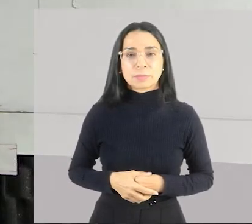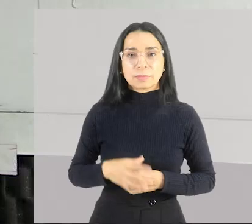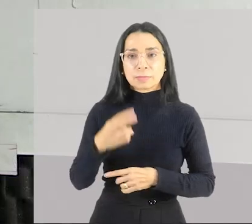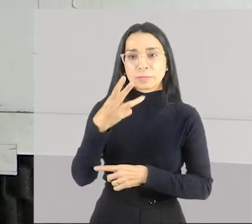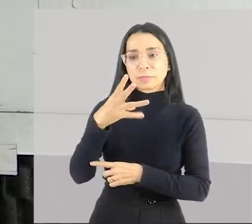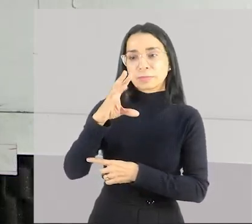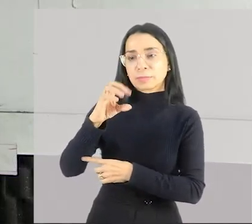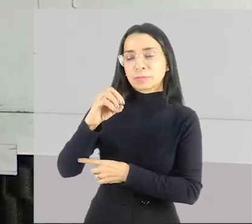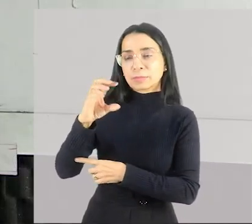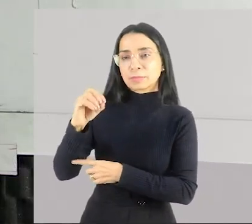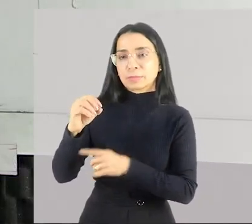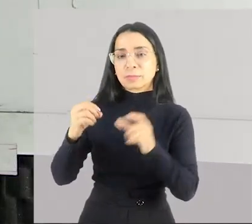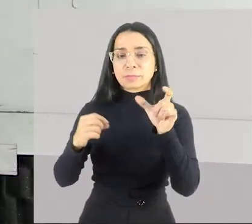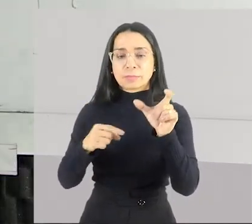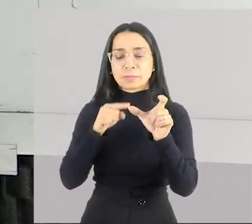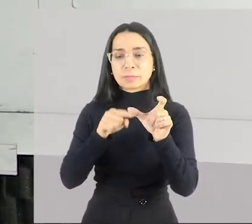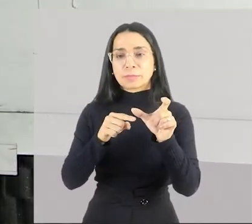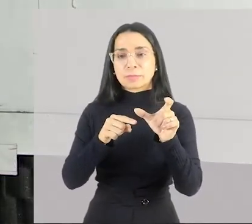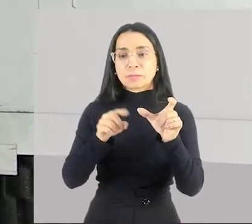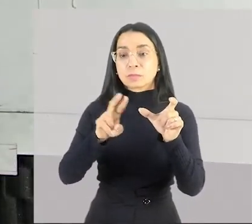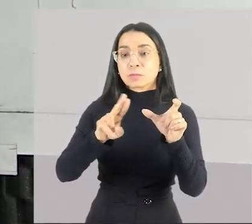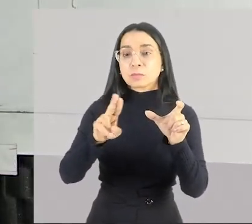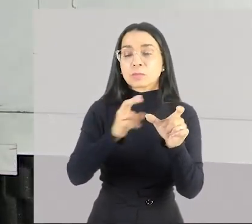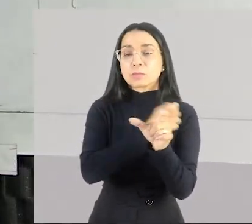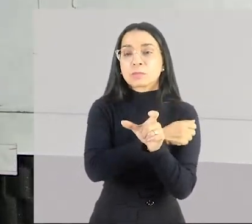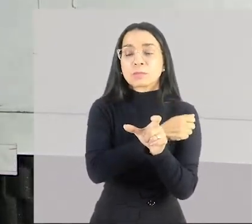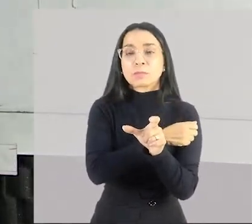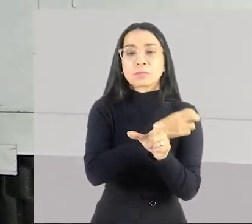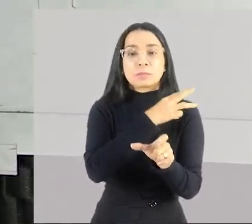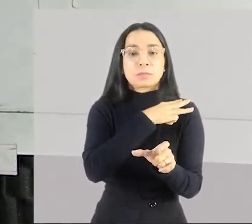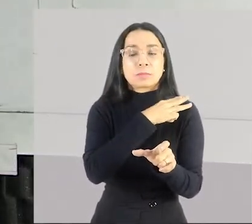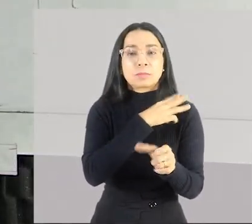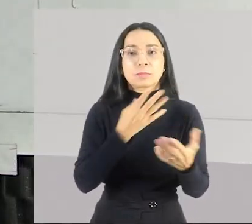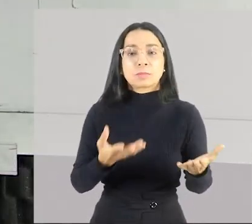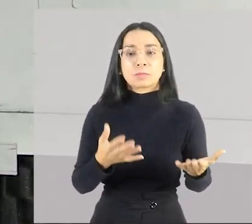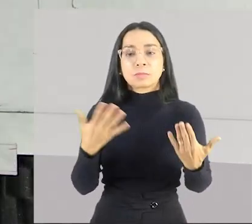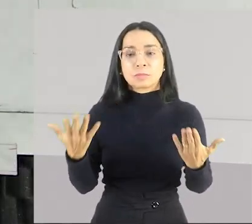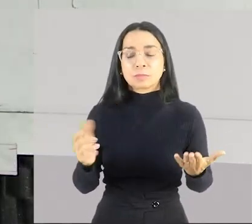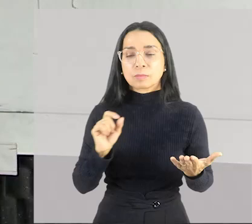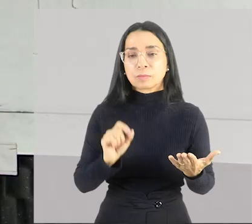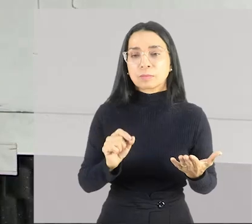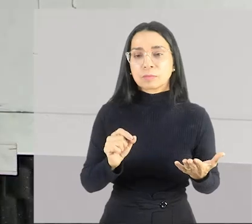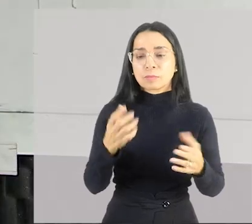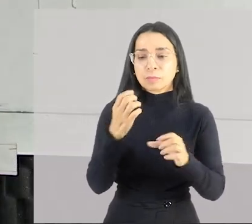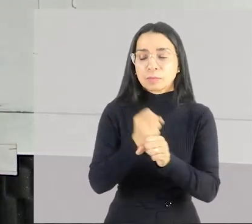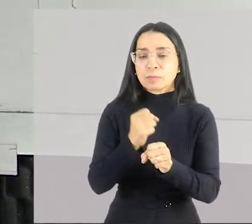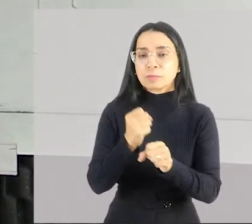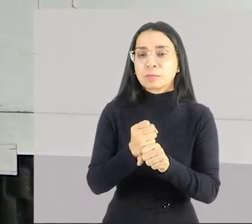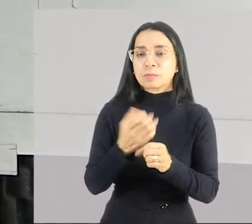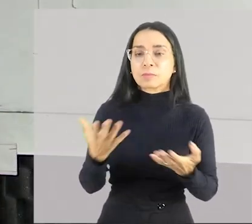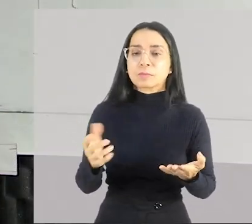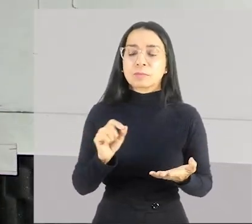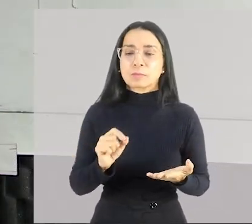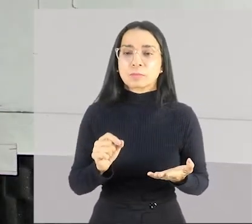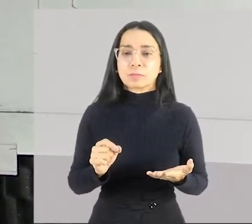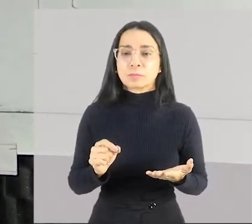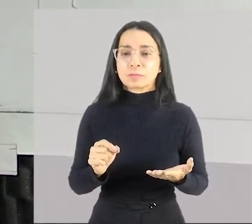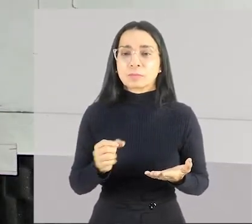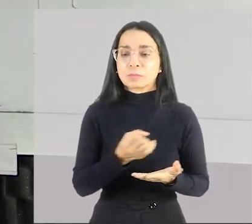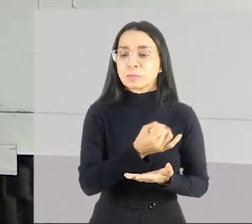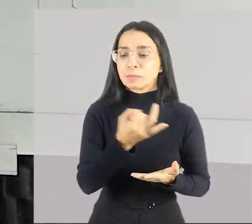300 cartões com alunos do terceiro ano ora aí vamos calcular Nossa probabilidade qual a